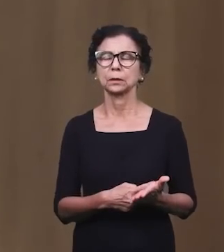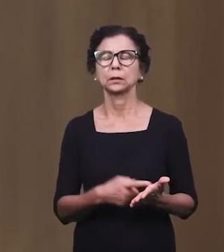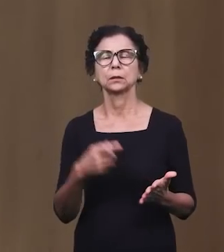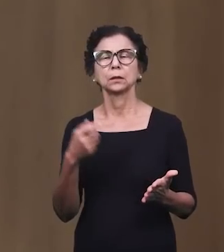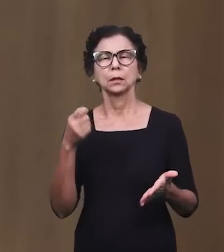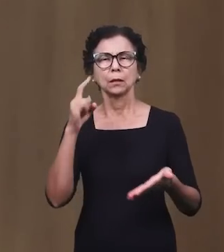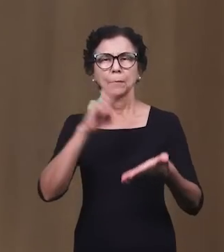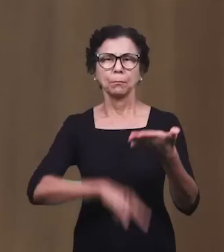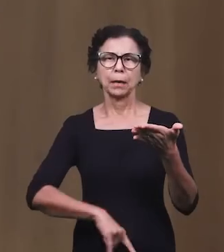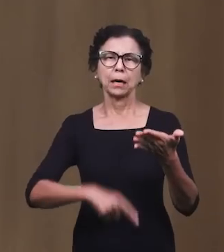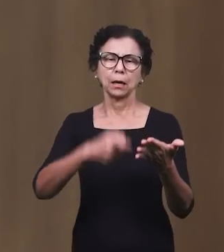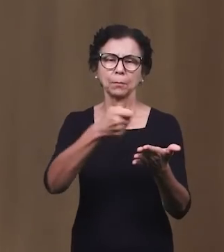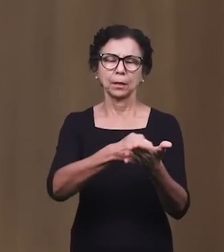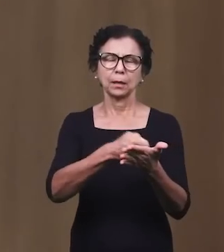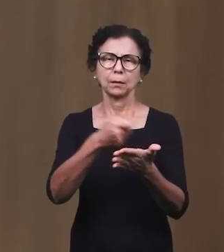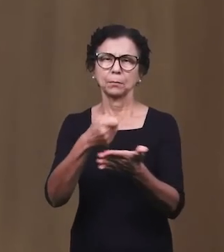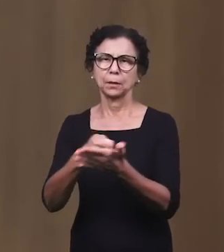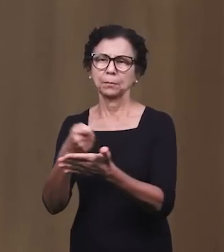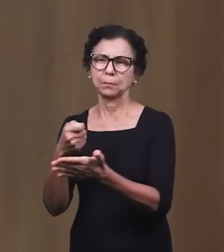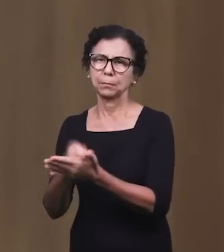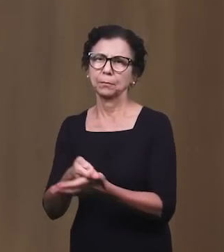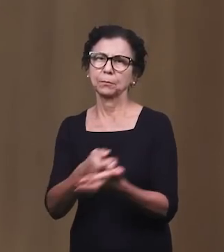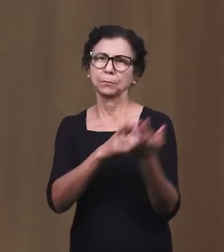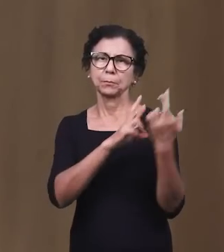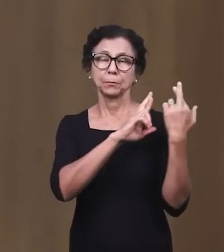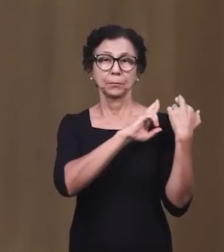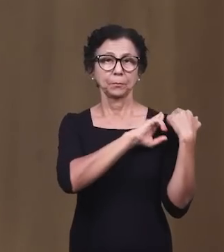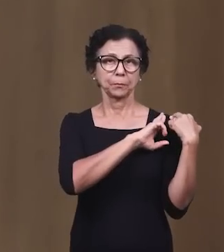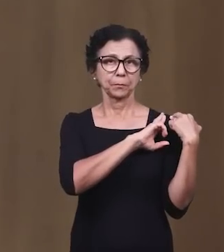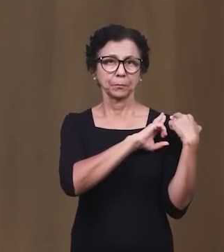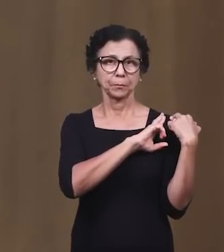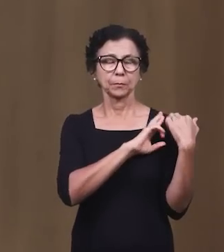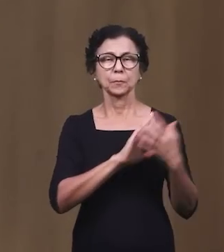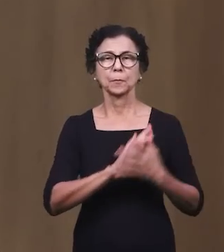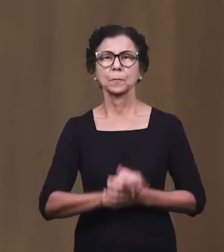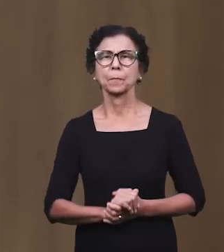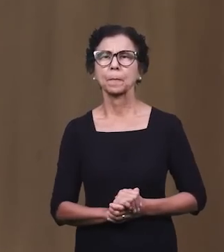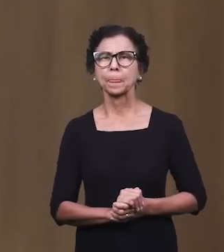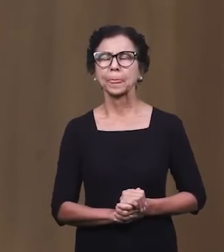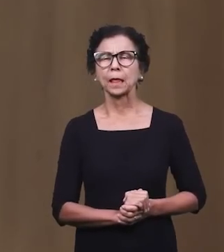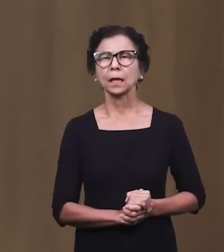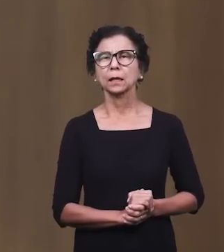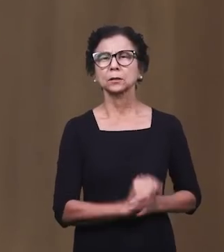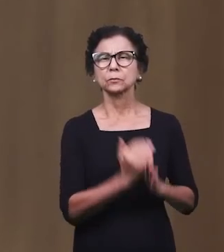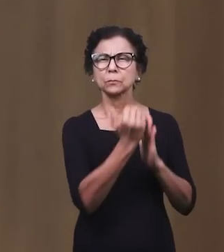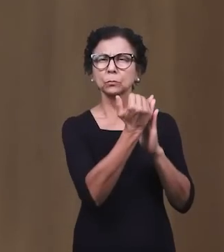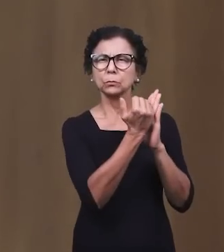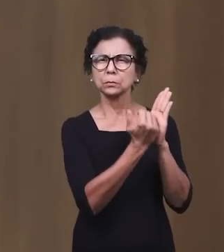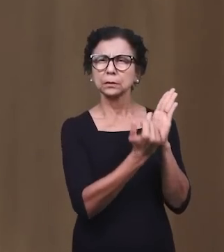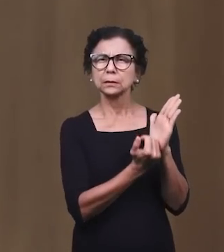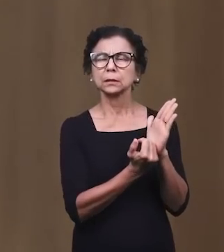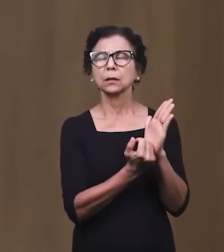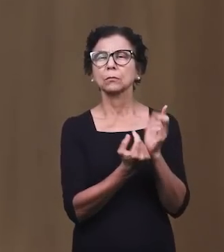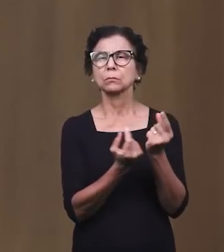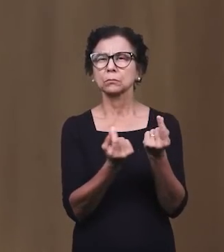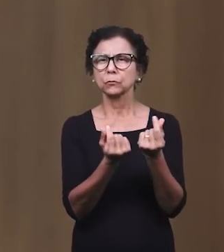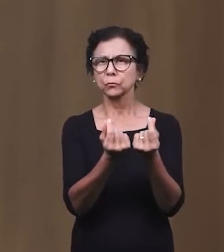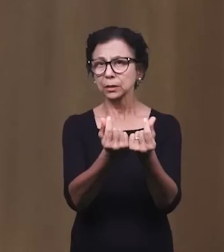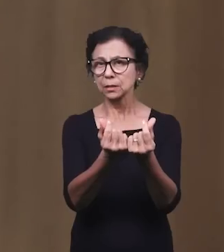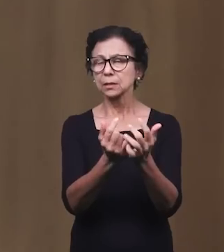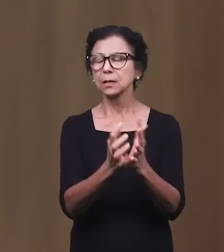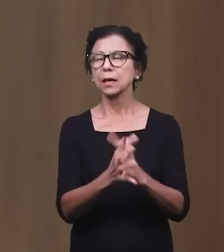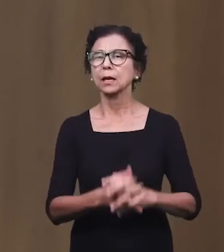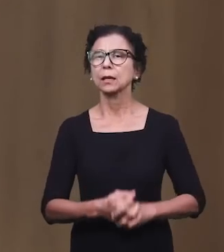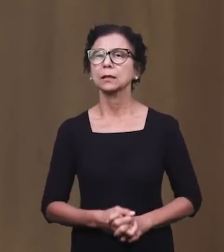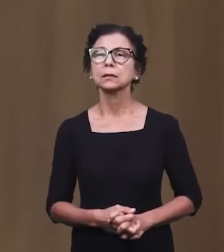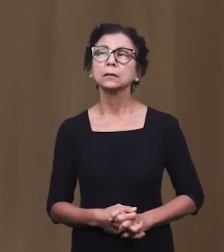muitas responsabilidades e termos uma boa organização financeira vai nos trazer, além de ter